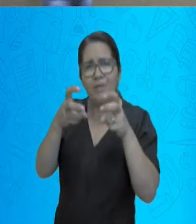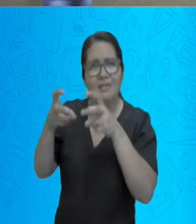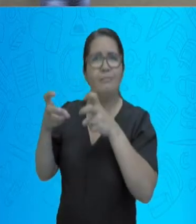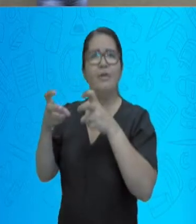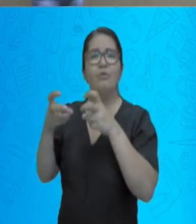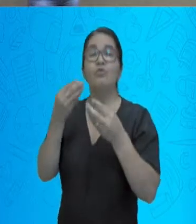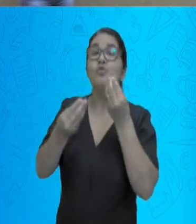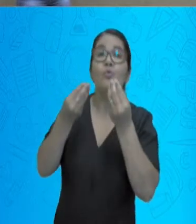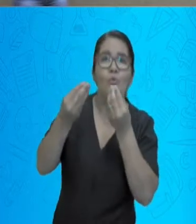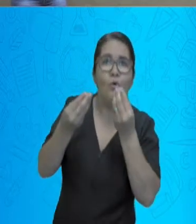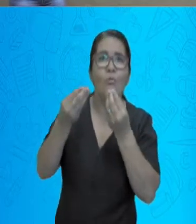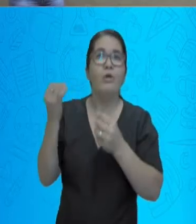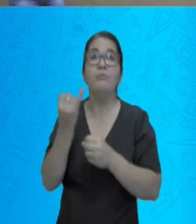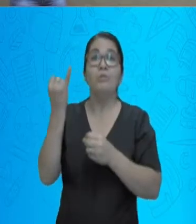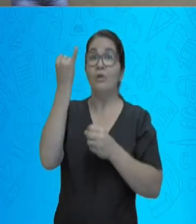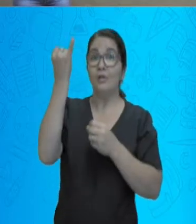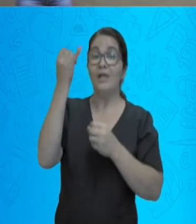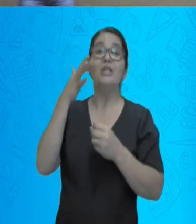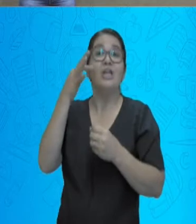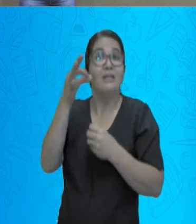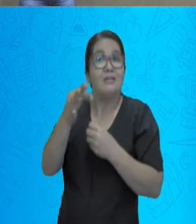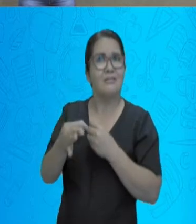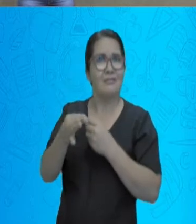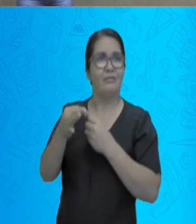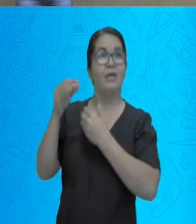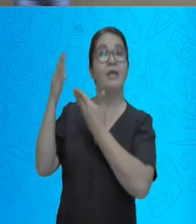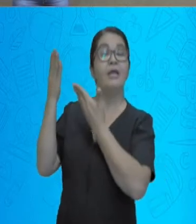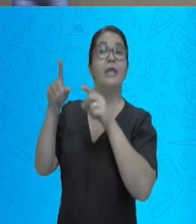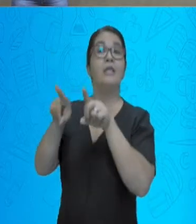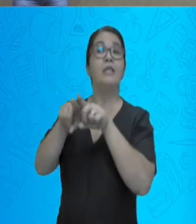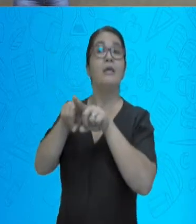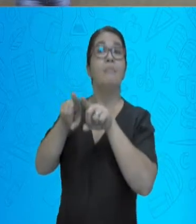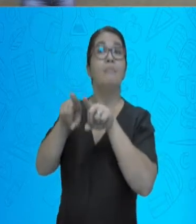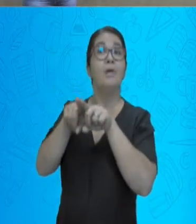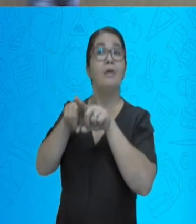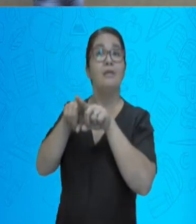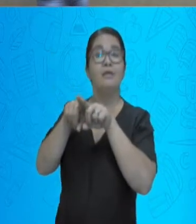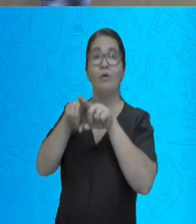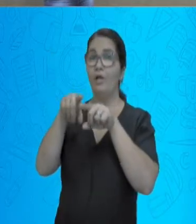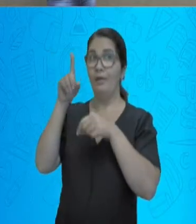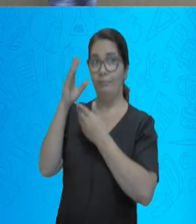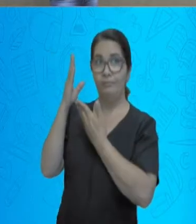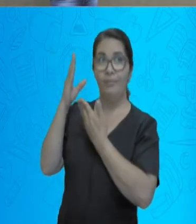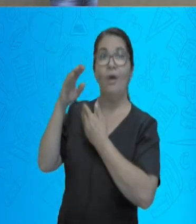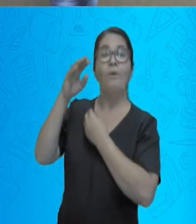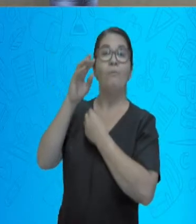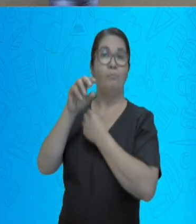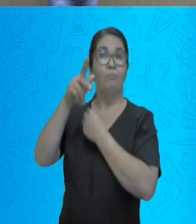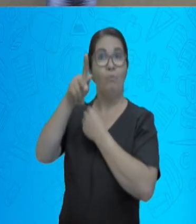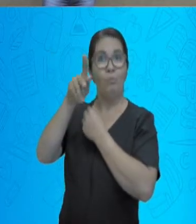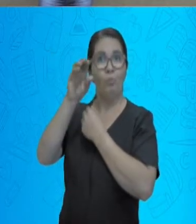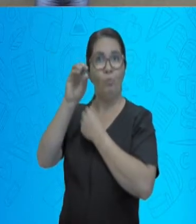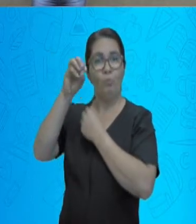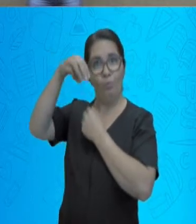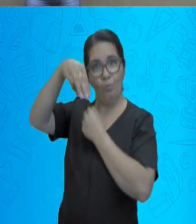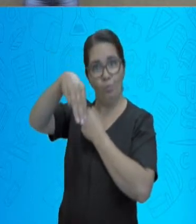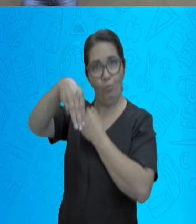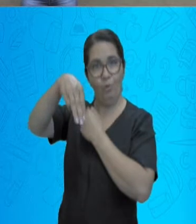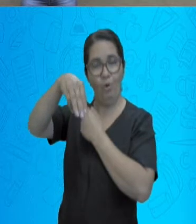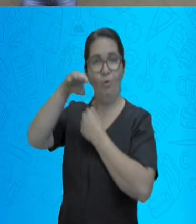para a palavra pomba. Pomba com a letra P. Olha lá o que a gente forma.